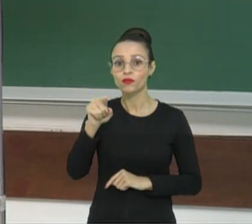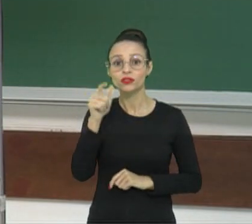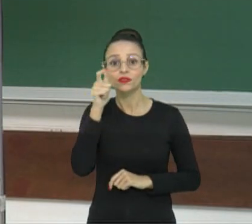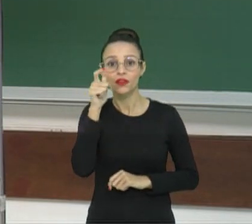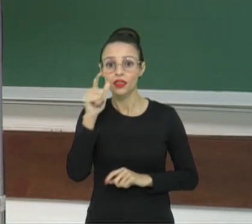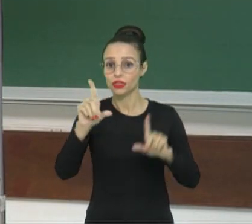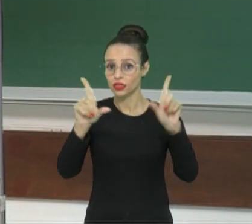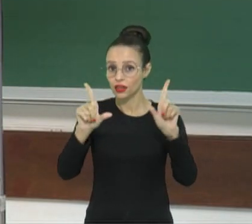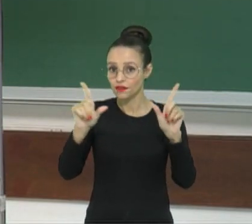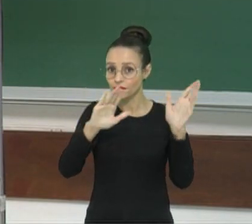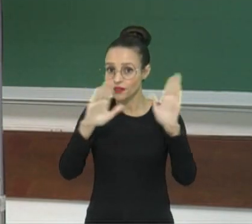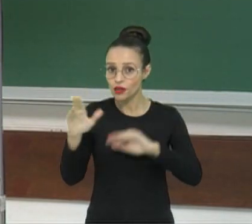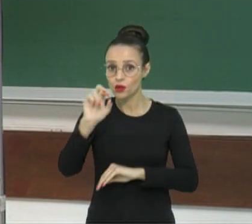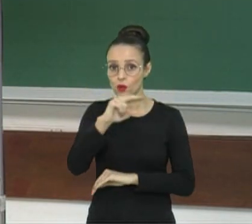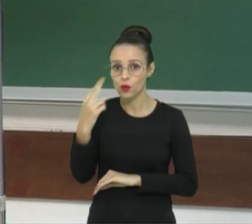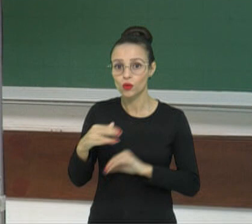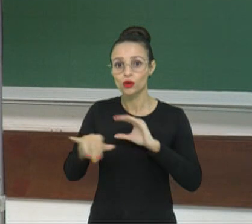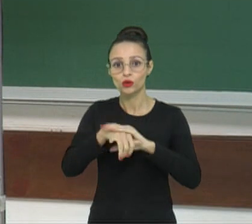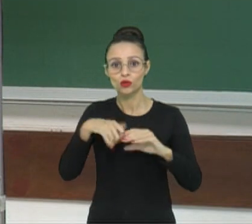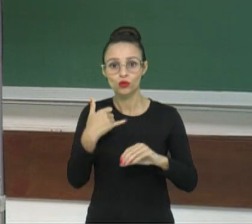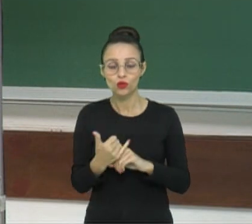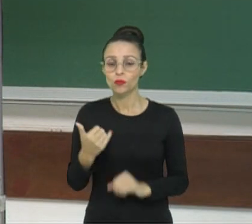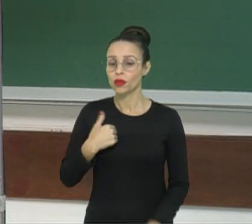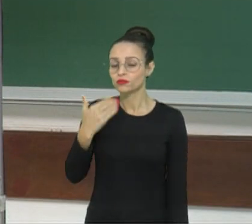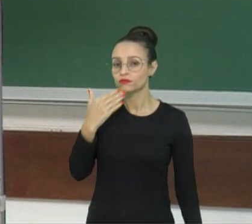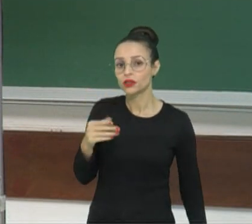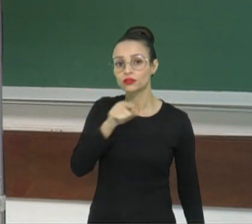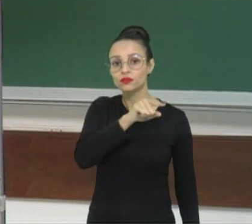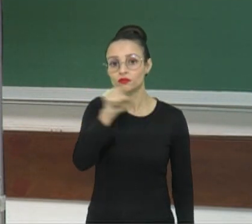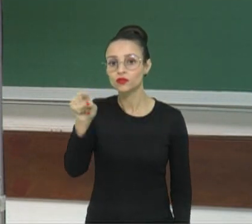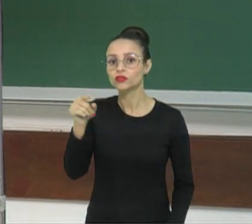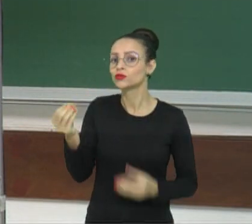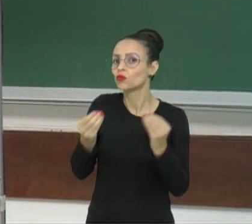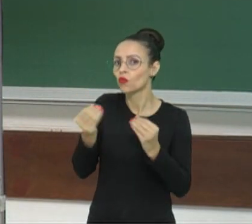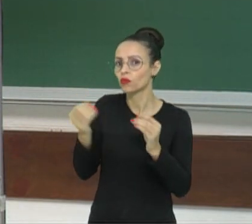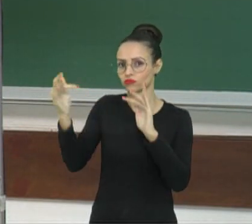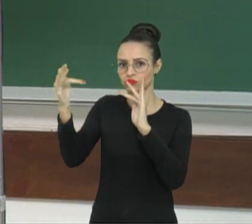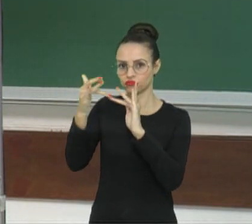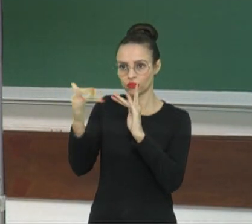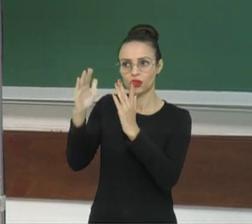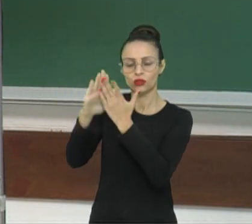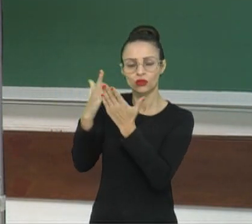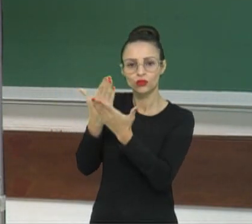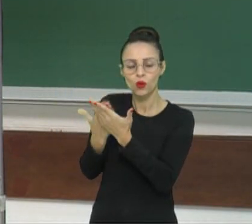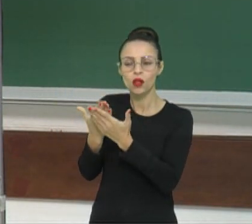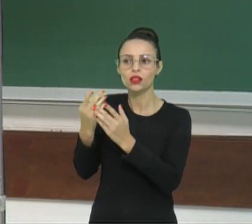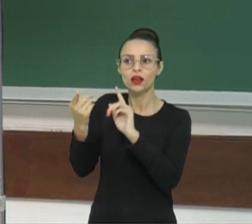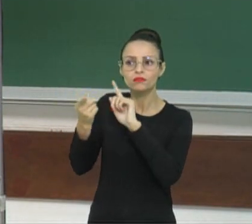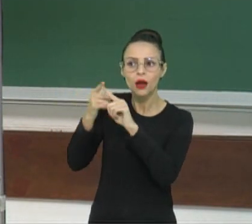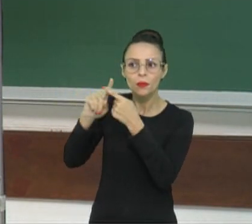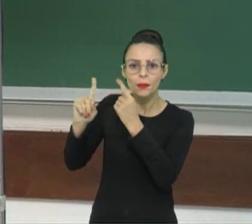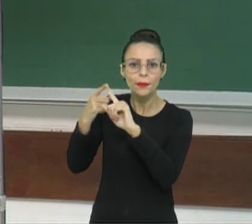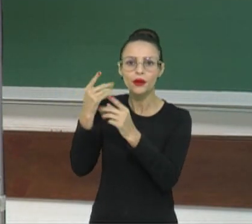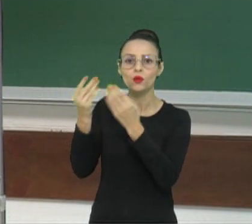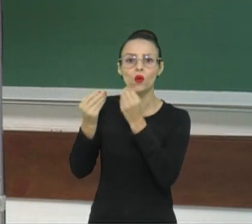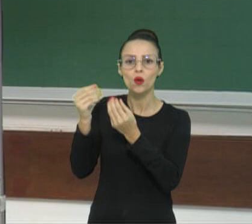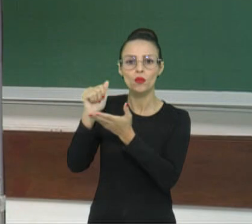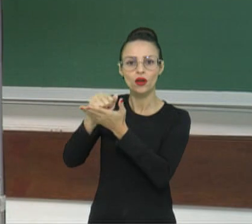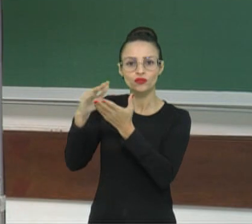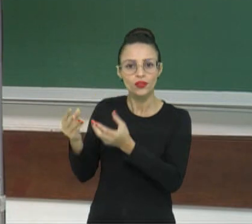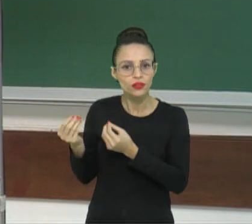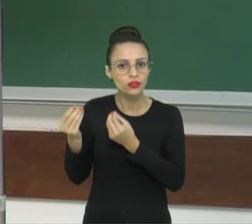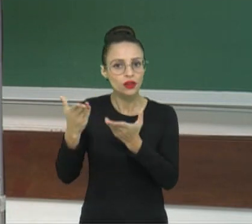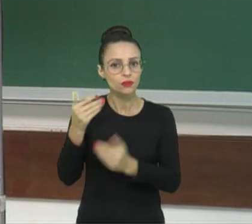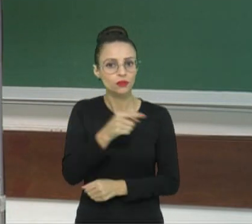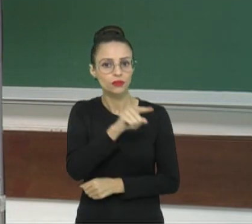TV ou pelo YouTube, vou pedir para que você entre em contato com a sua escola para você saber ali quais são as atividades que os professores